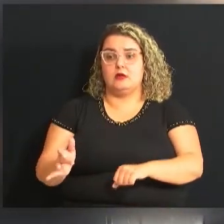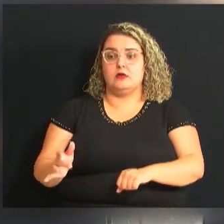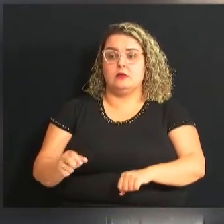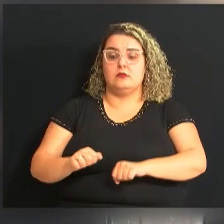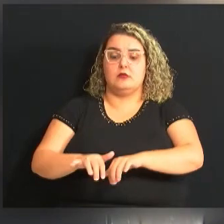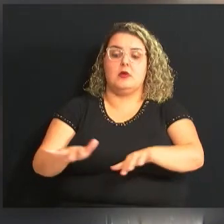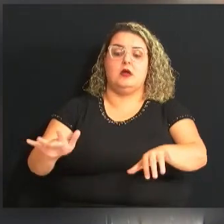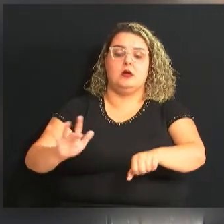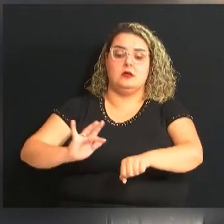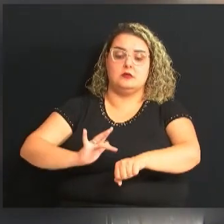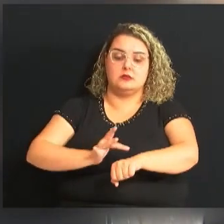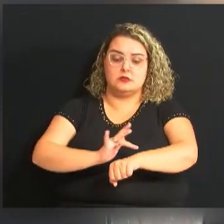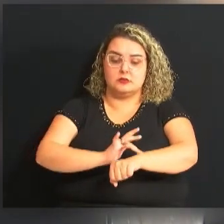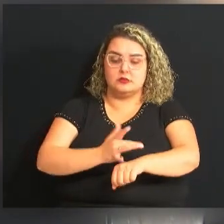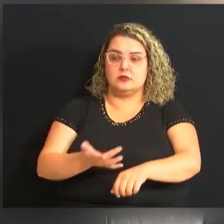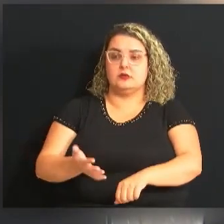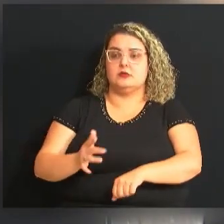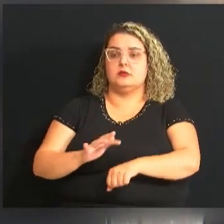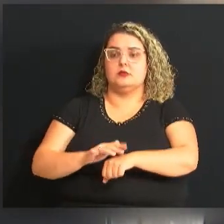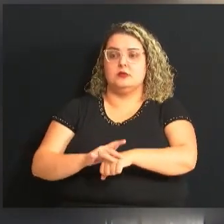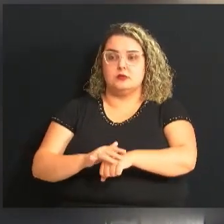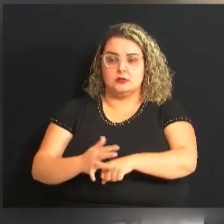de doenças como dengue,